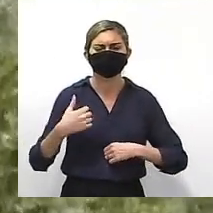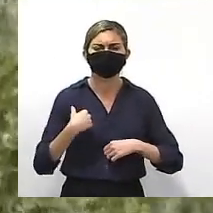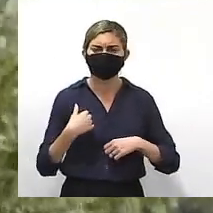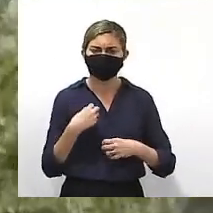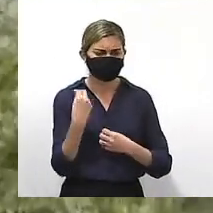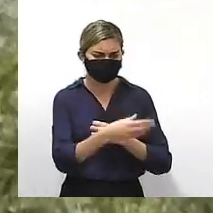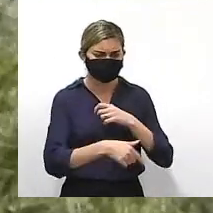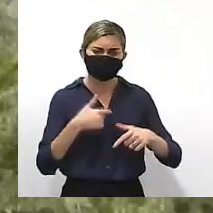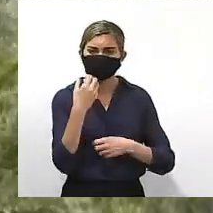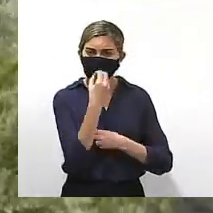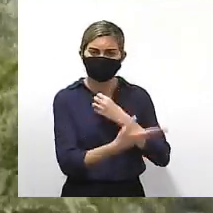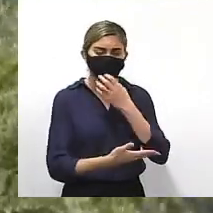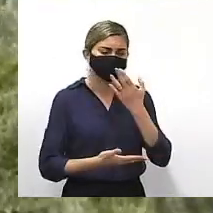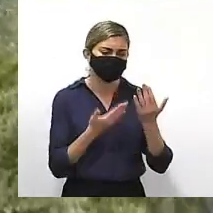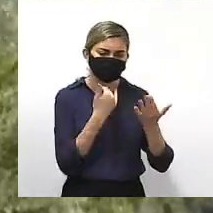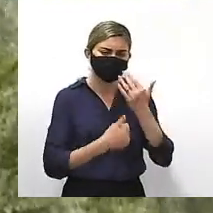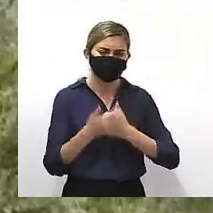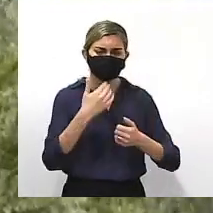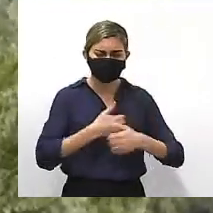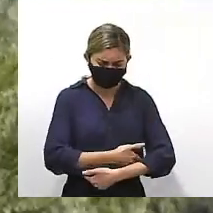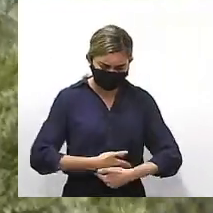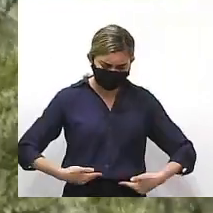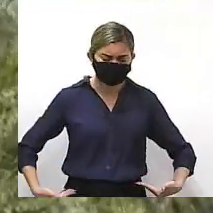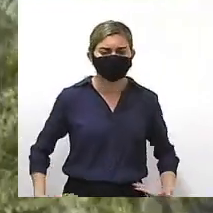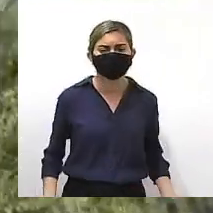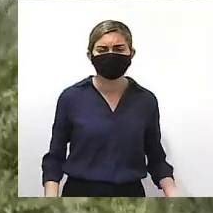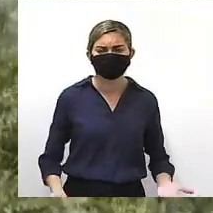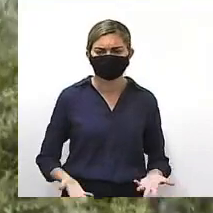tudinho. Passei fome.